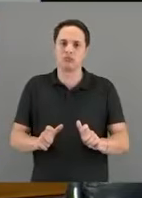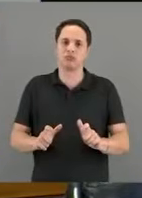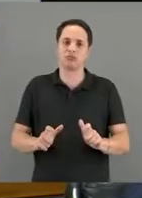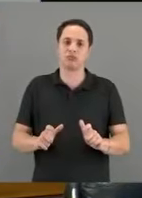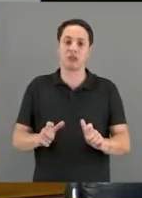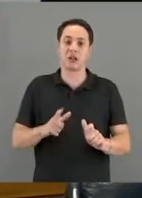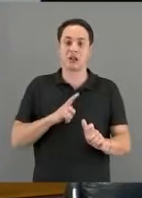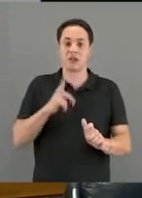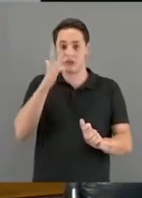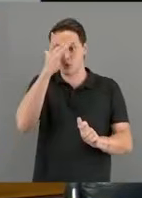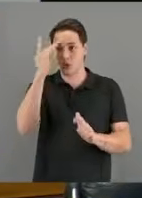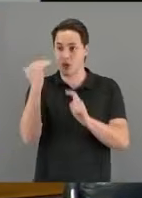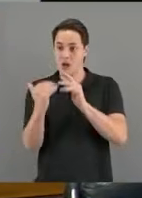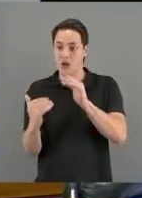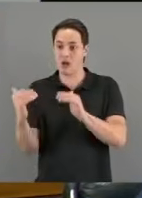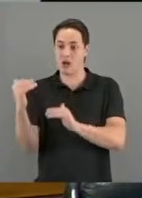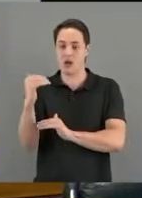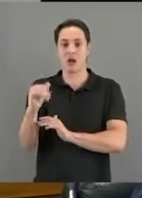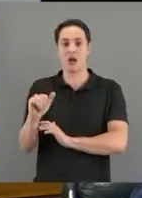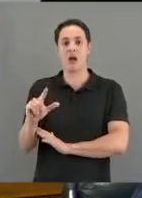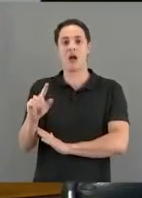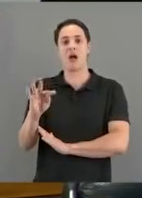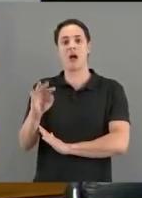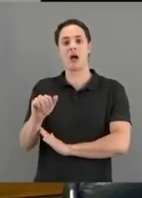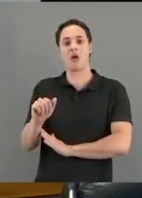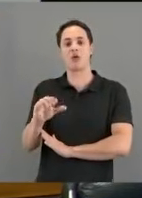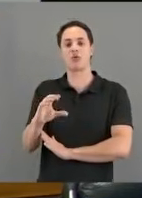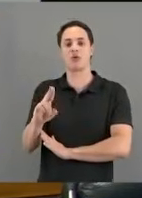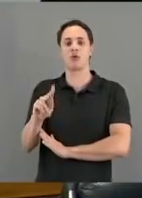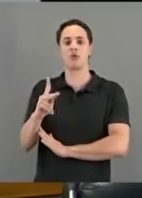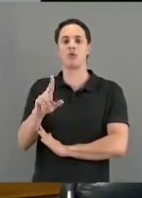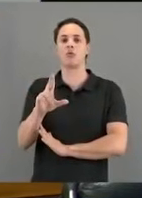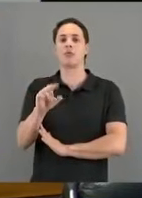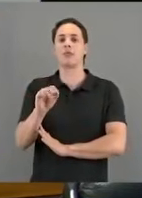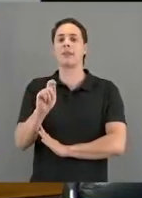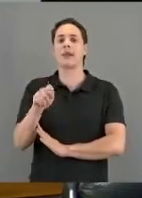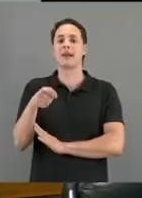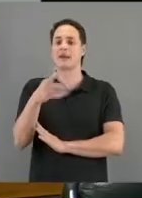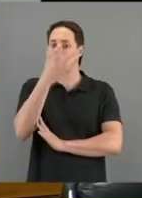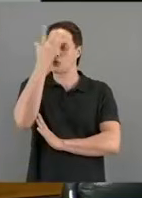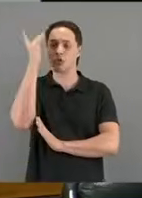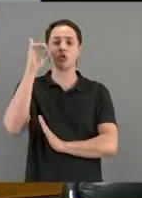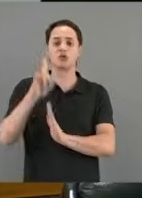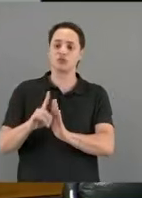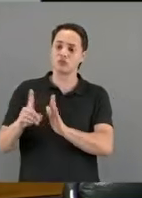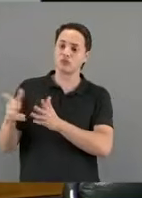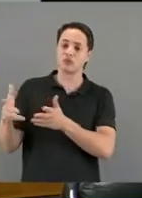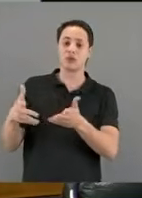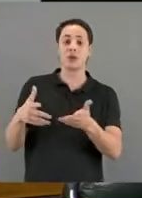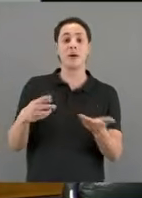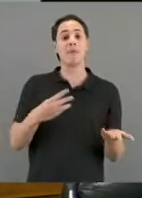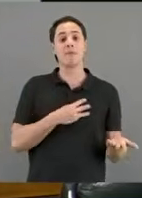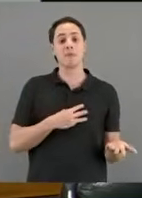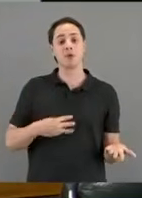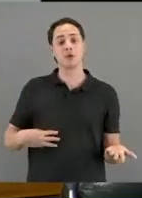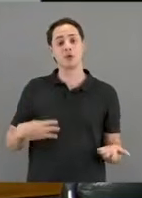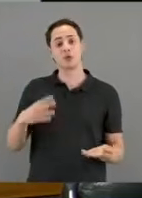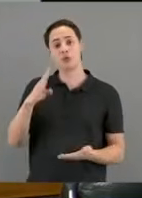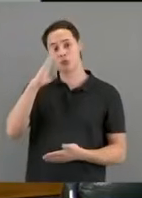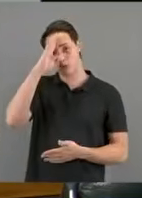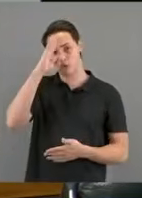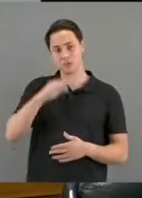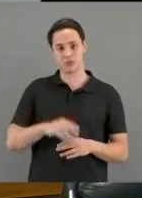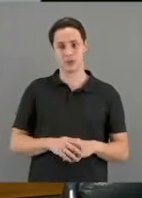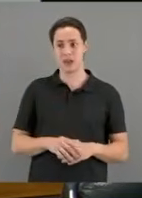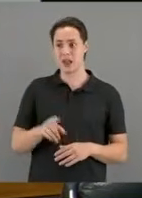altas cúpulas aí envolvidas. Quem eram os seus diretores? Os ministros do Bolsonaro. Que campanhas